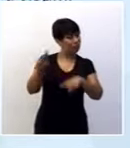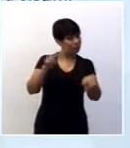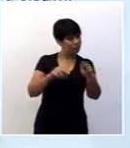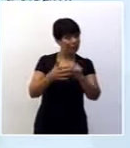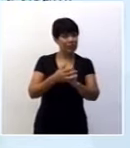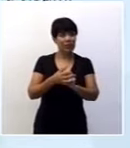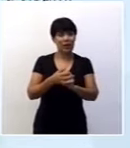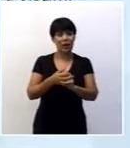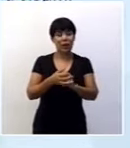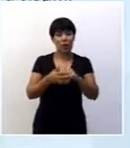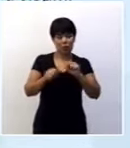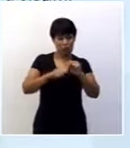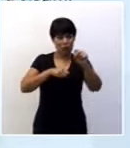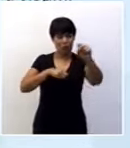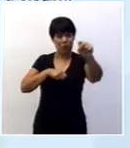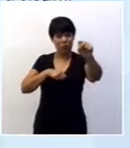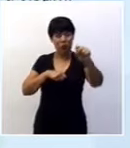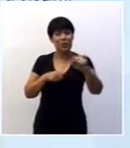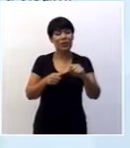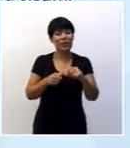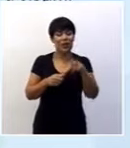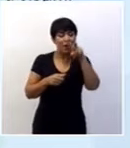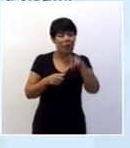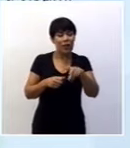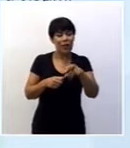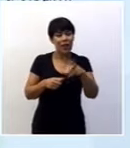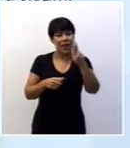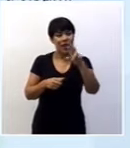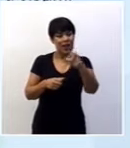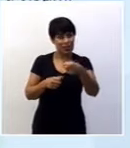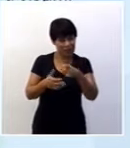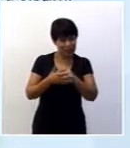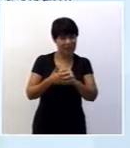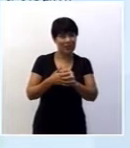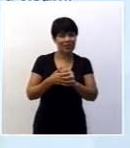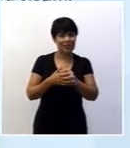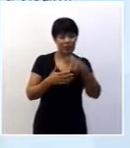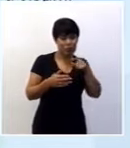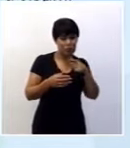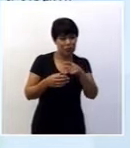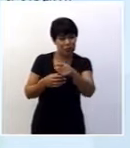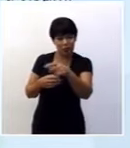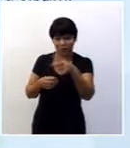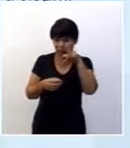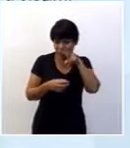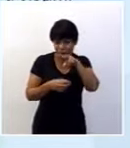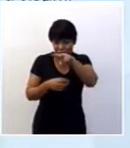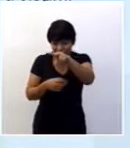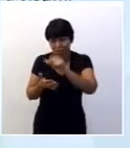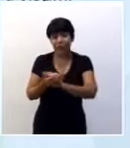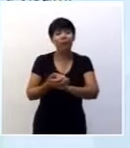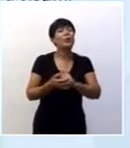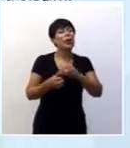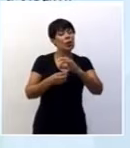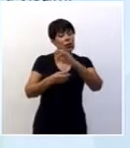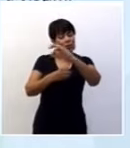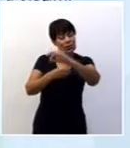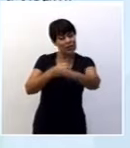o super-homem, ele enxerga em raio-x, então a resolução espectral do olho do super-homem é raio-x, tá? Da mesma maneira, o satélite